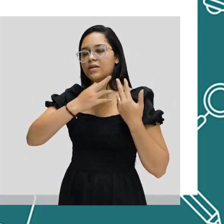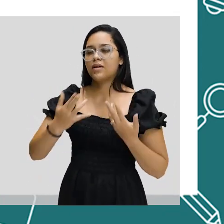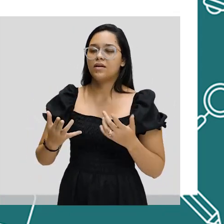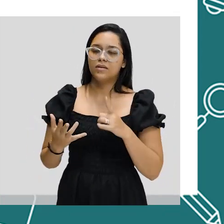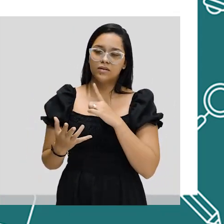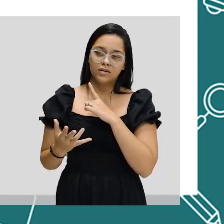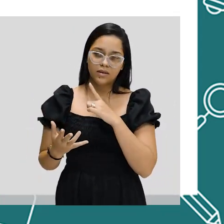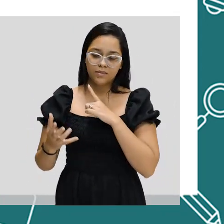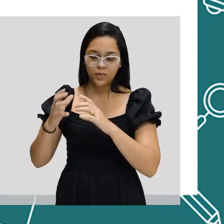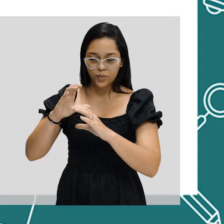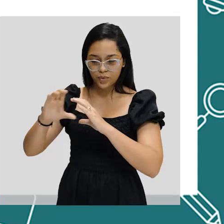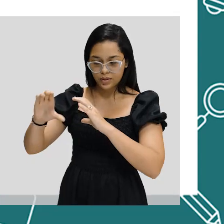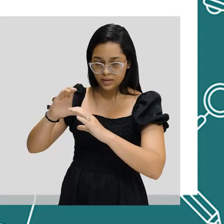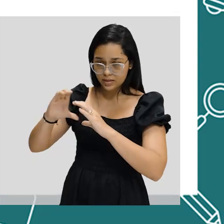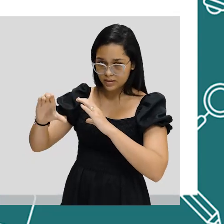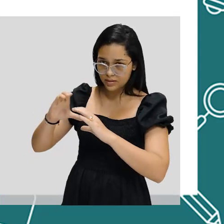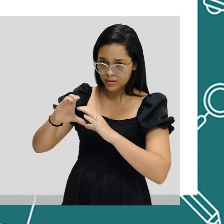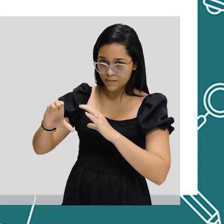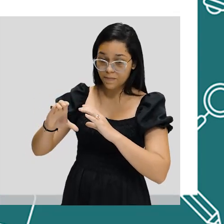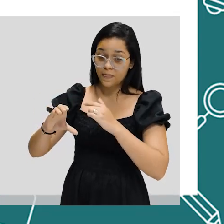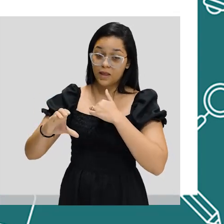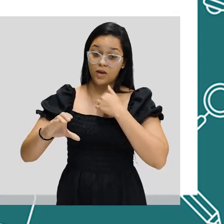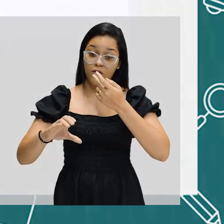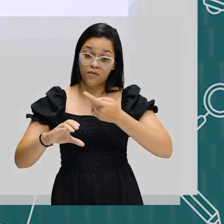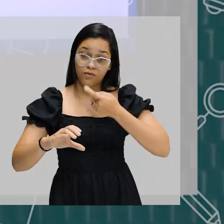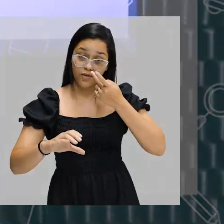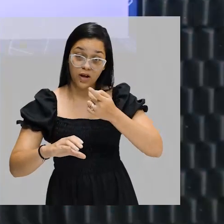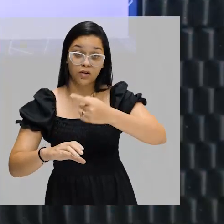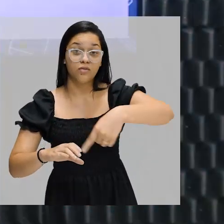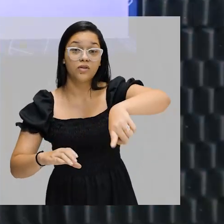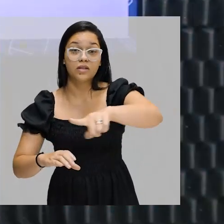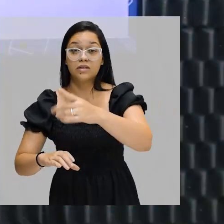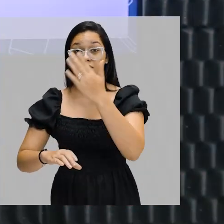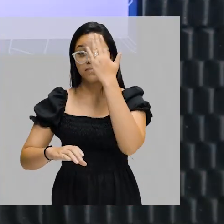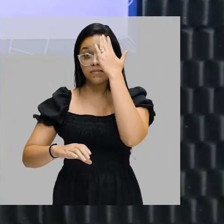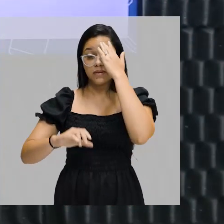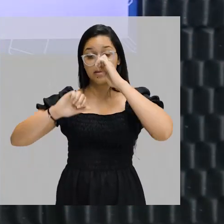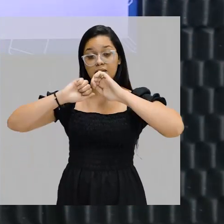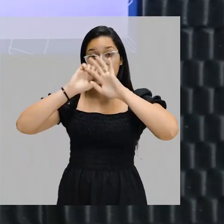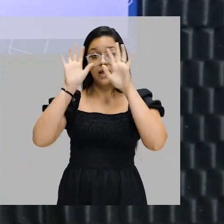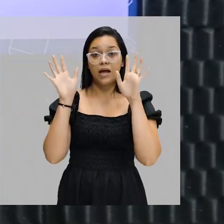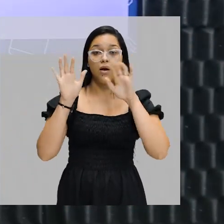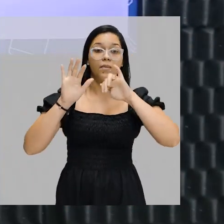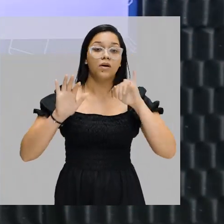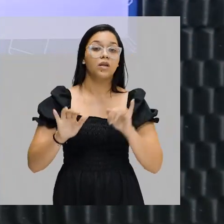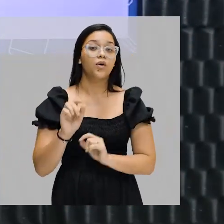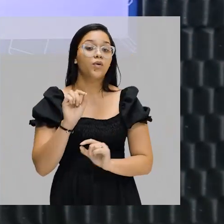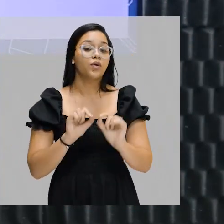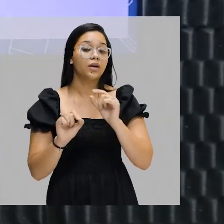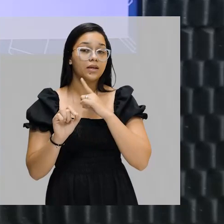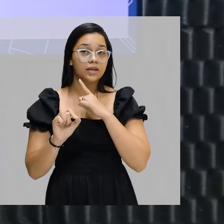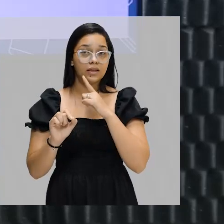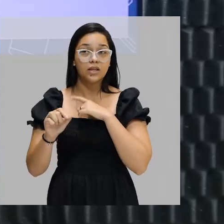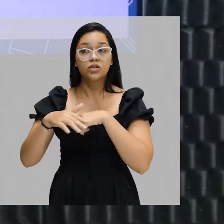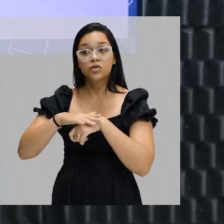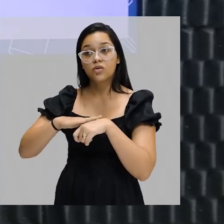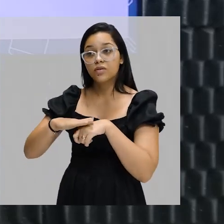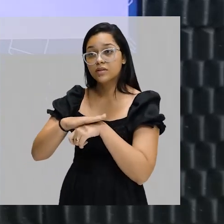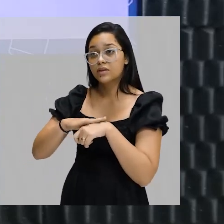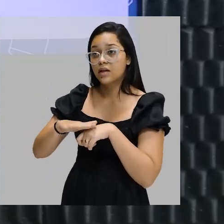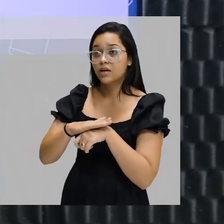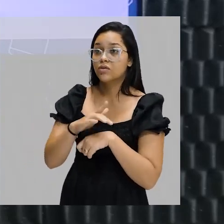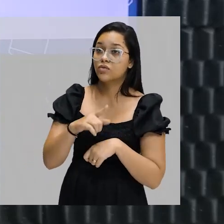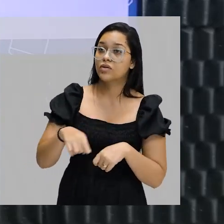pela comunicação eu falo vocês me entendem na oportunidade que eu tiver de conversar com